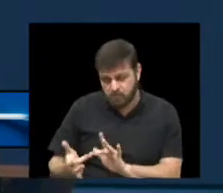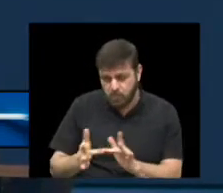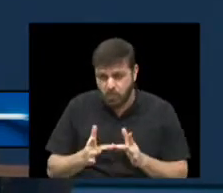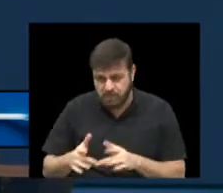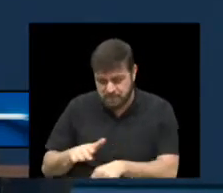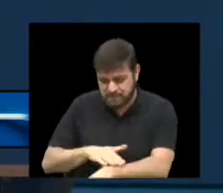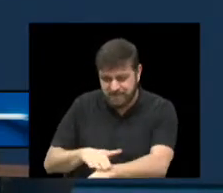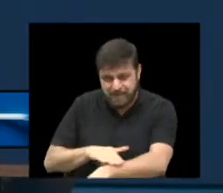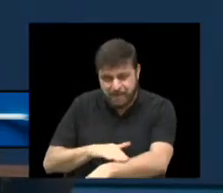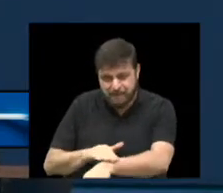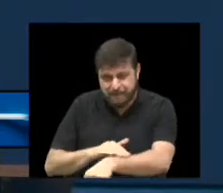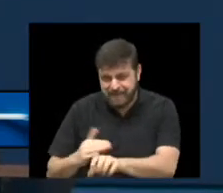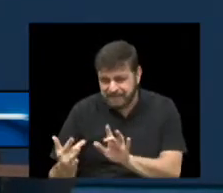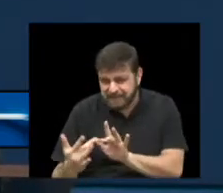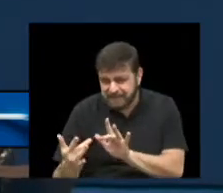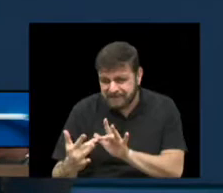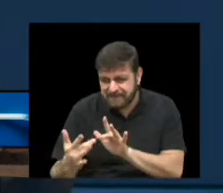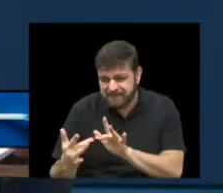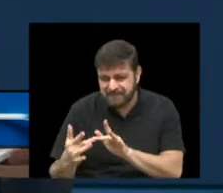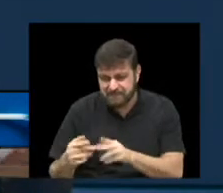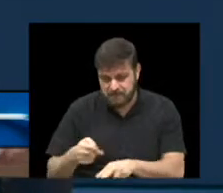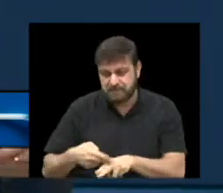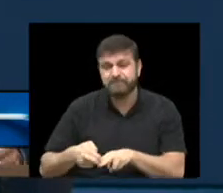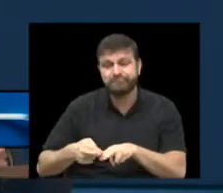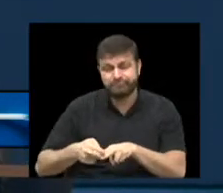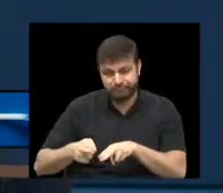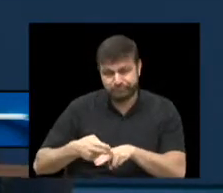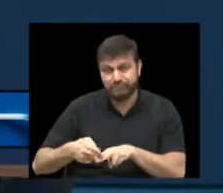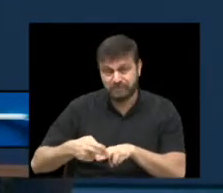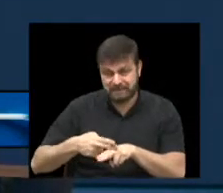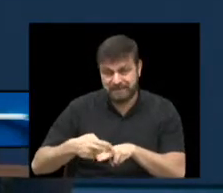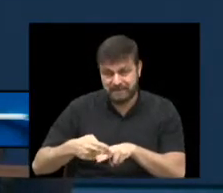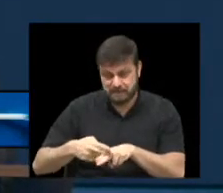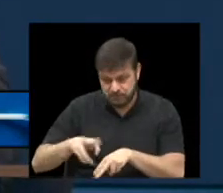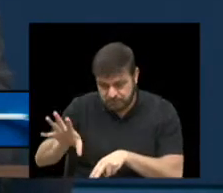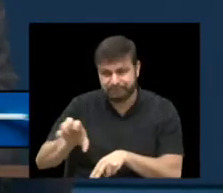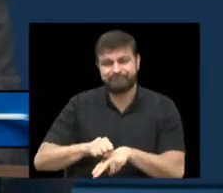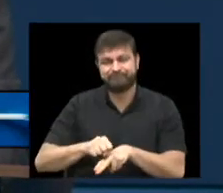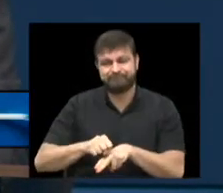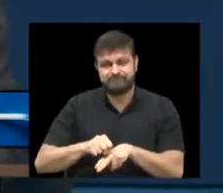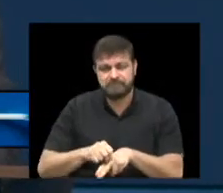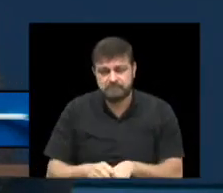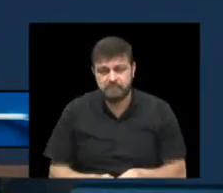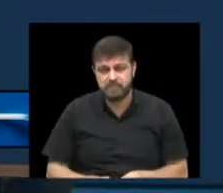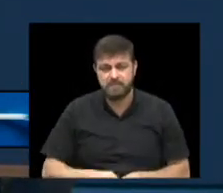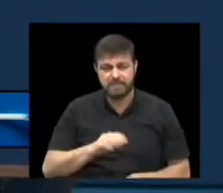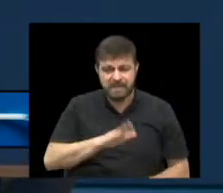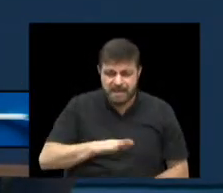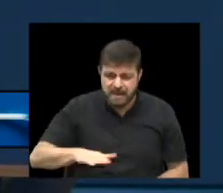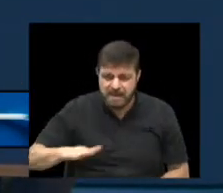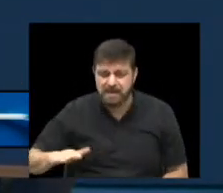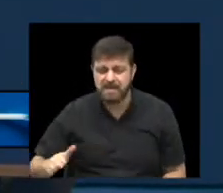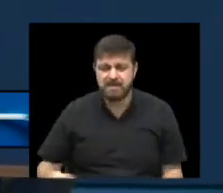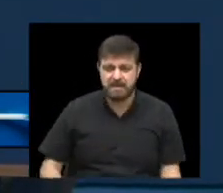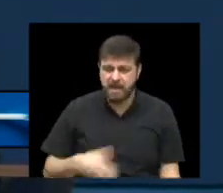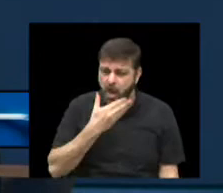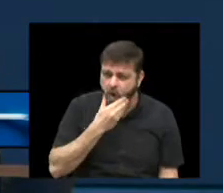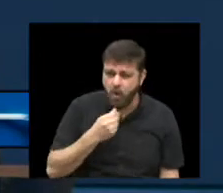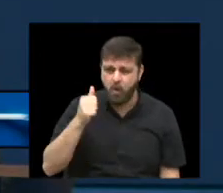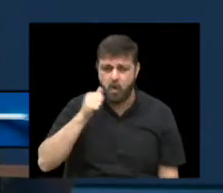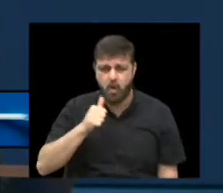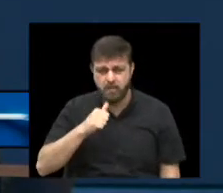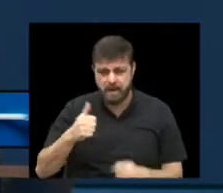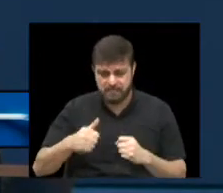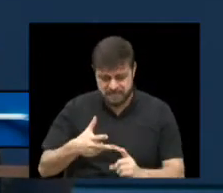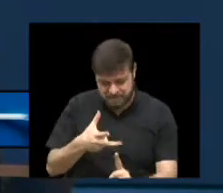mucosa infectados através da relação sexual. Então, é importante que as crianças, meninos e meninas, elas